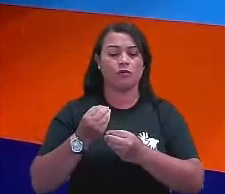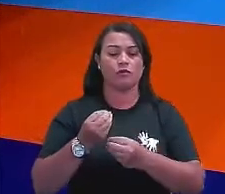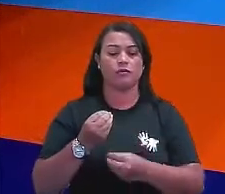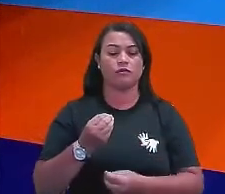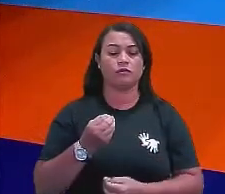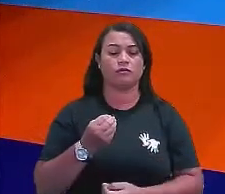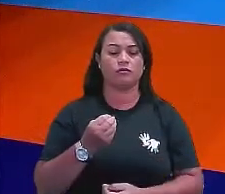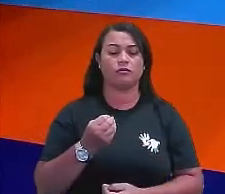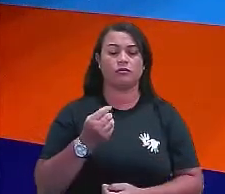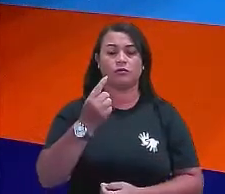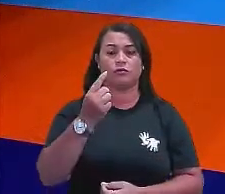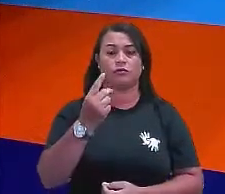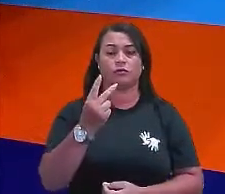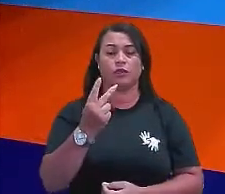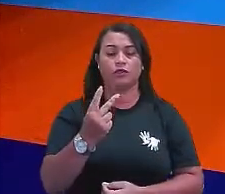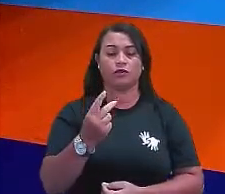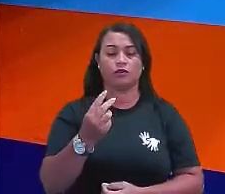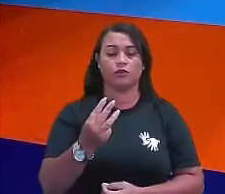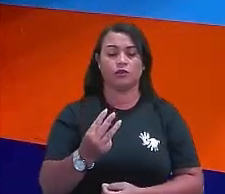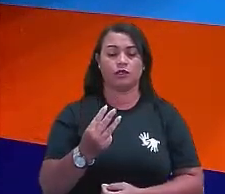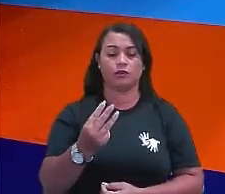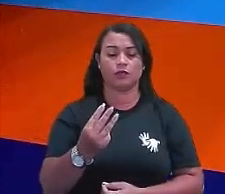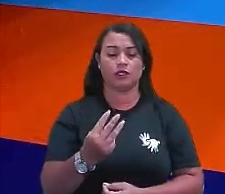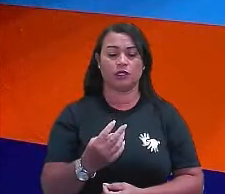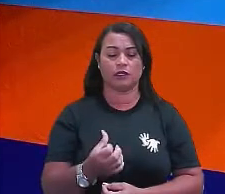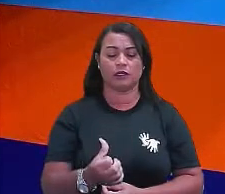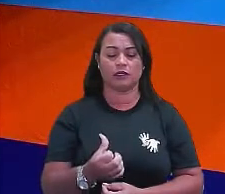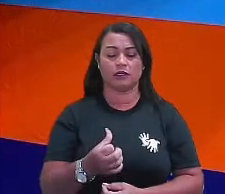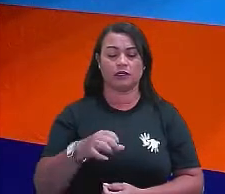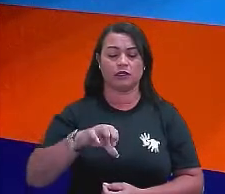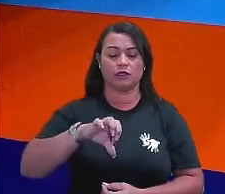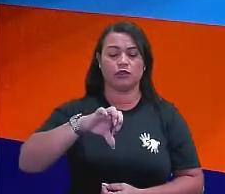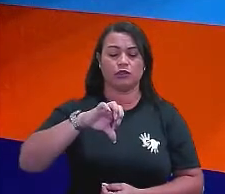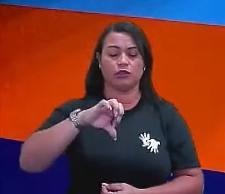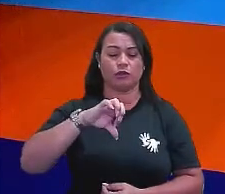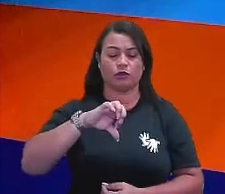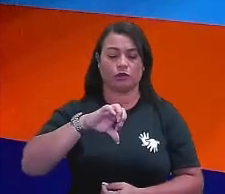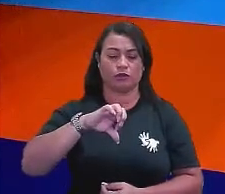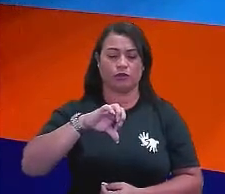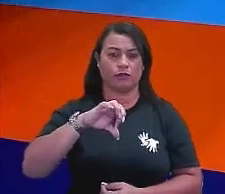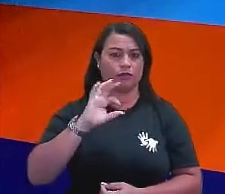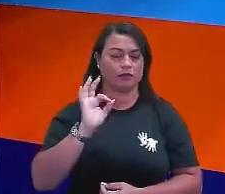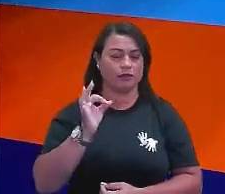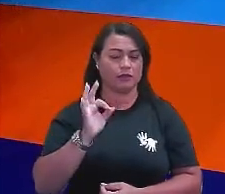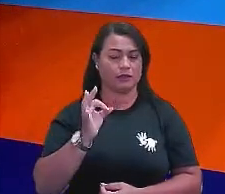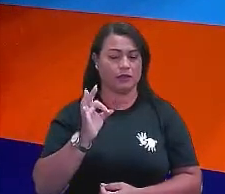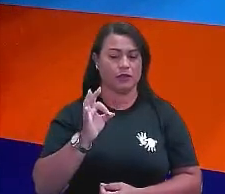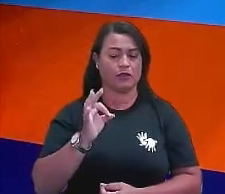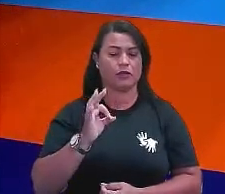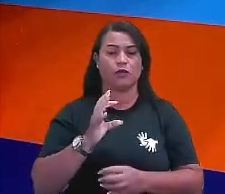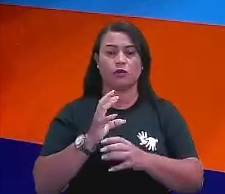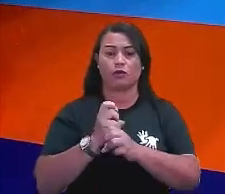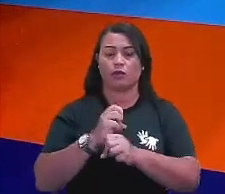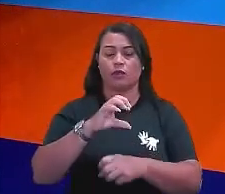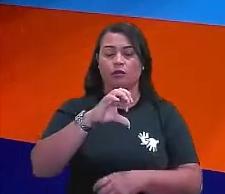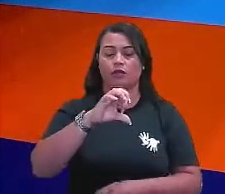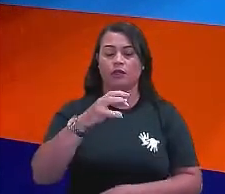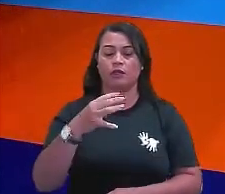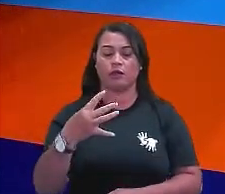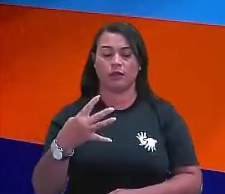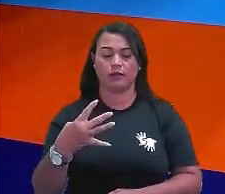tá? 1 mais 2, 3. 3 mais 6, 9, tá certo? Então, aqui a continha deu